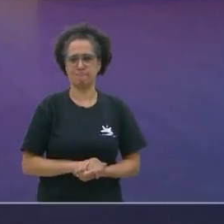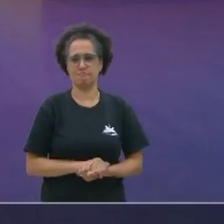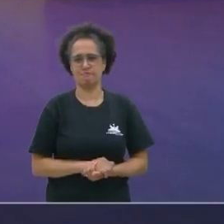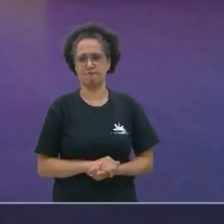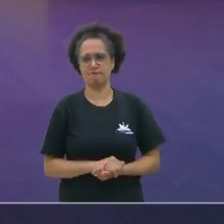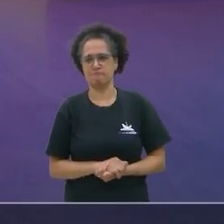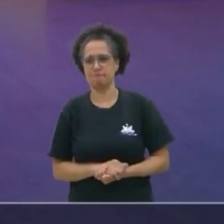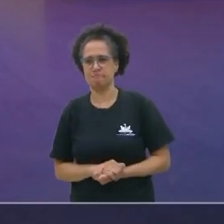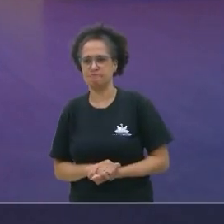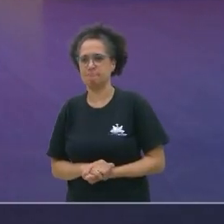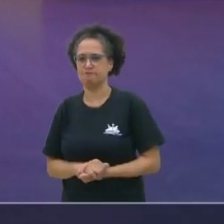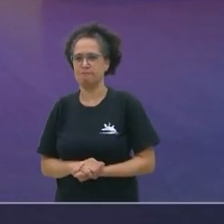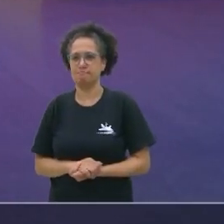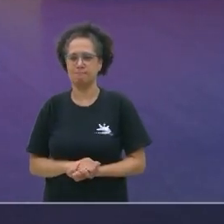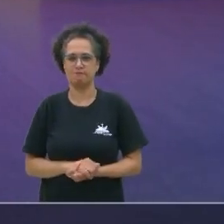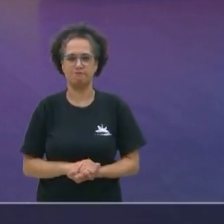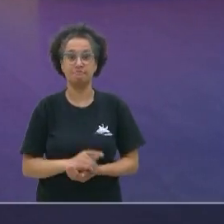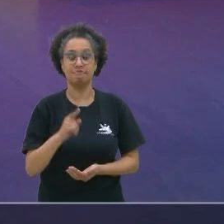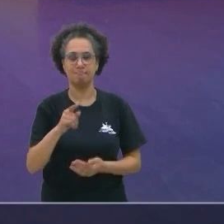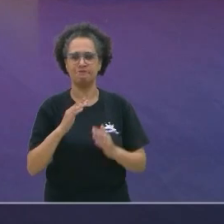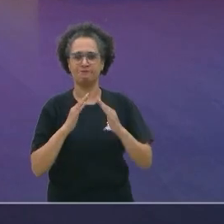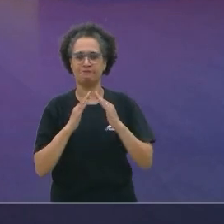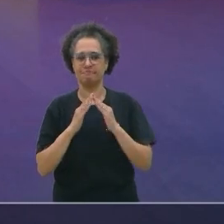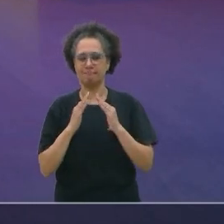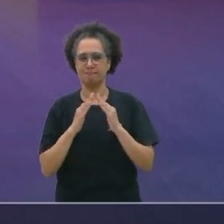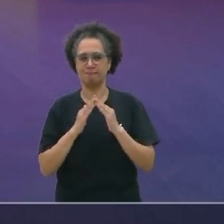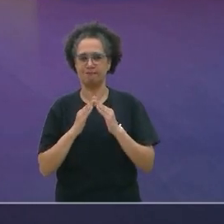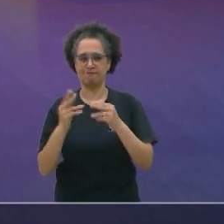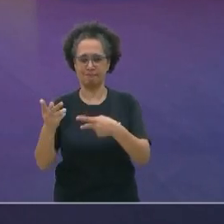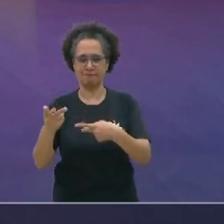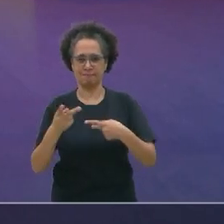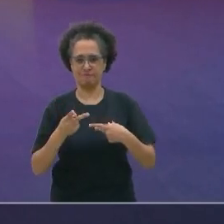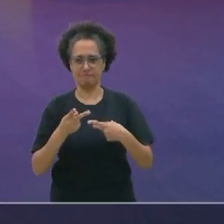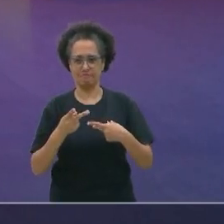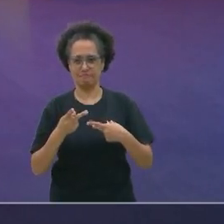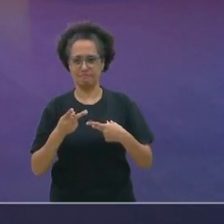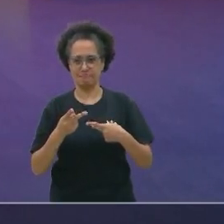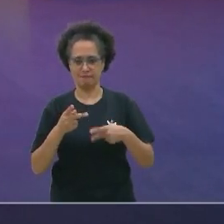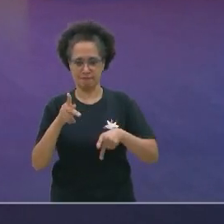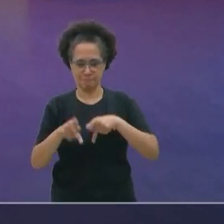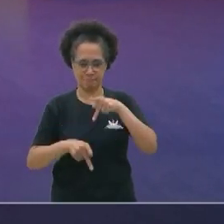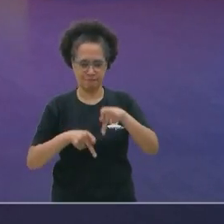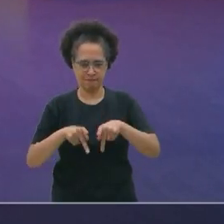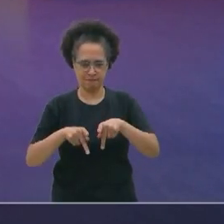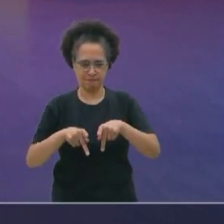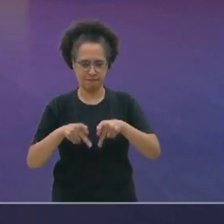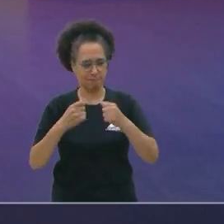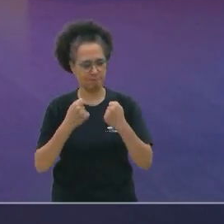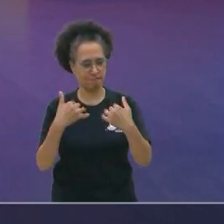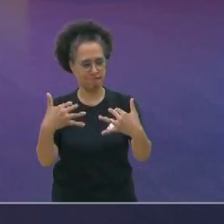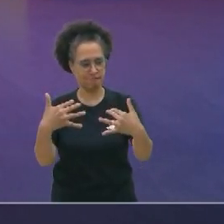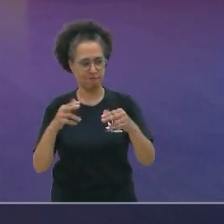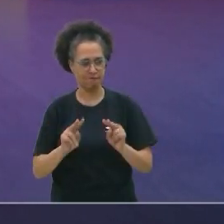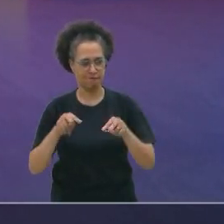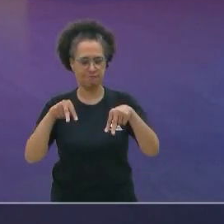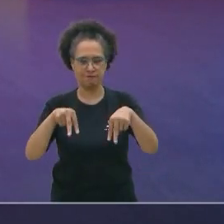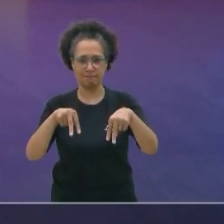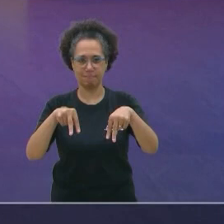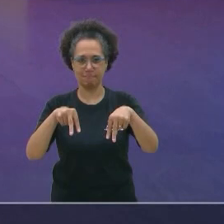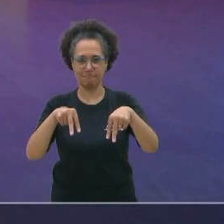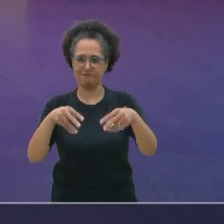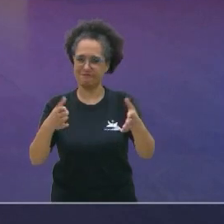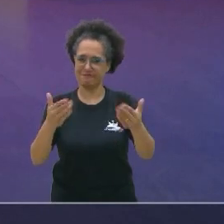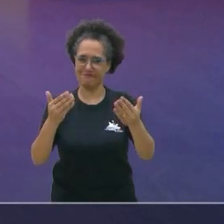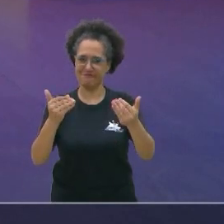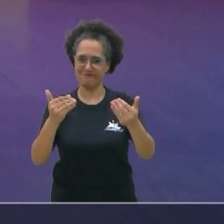E foi uma pequena pausa para quem estava em casa. Eu quero convidar o público aqui do auditório a ficar de pé. E eu quero fazer uma observação sobre